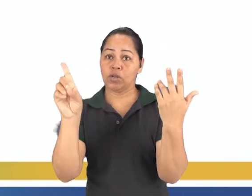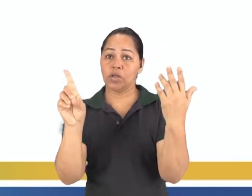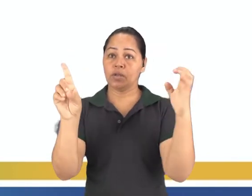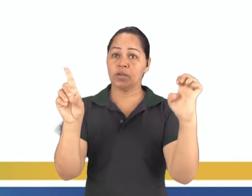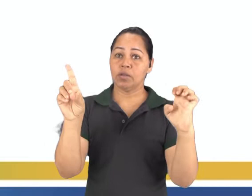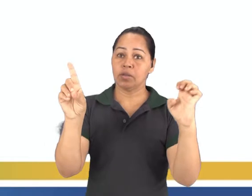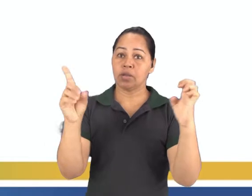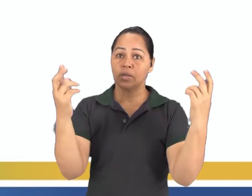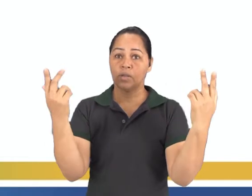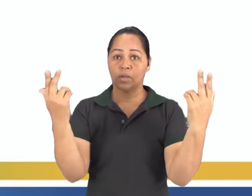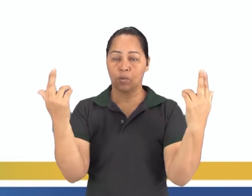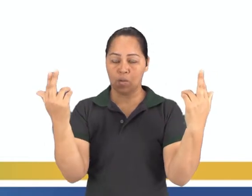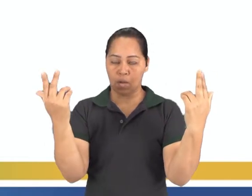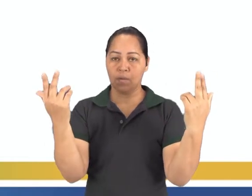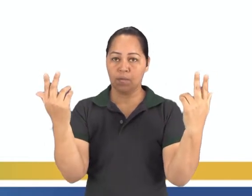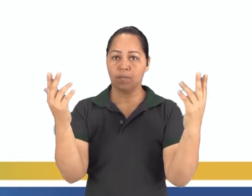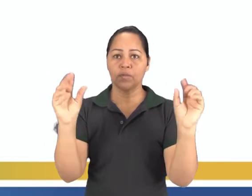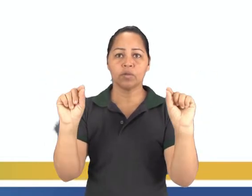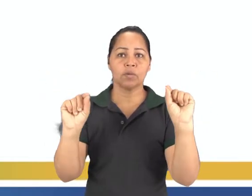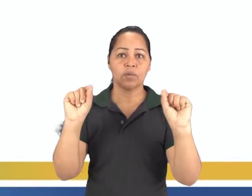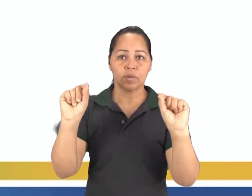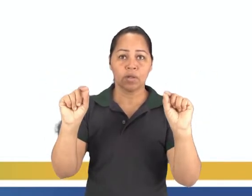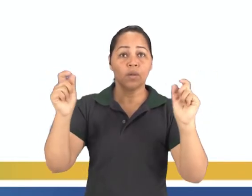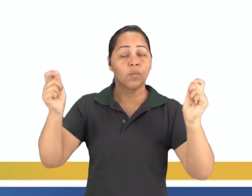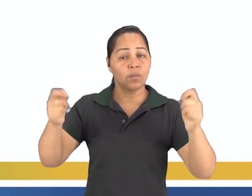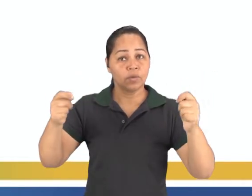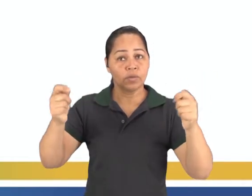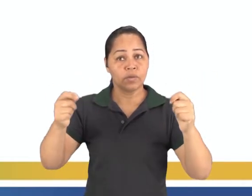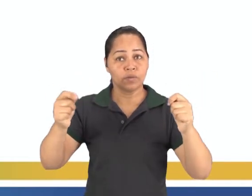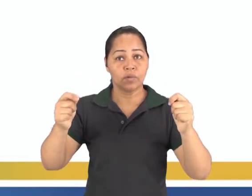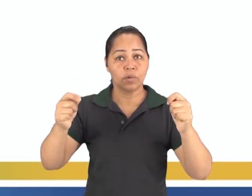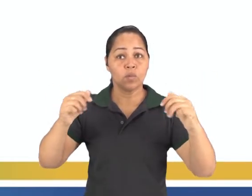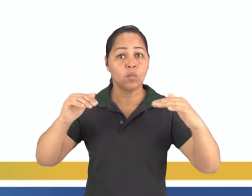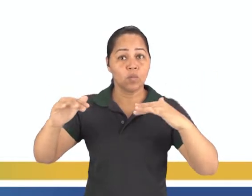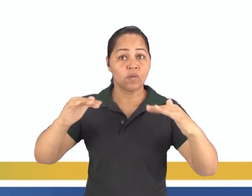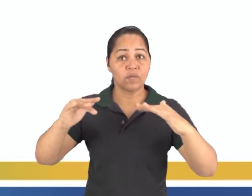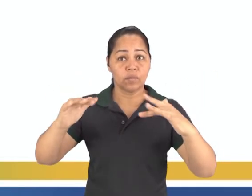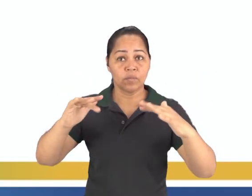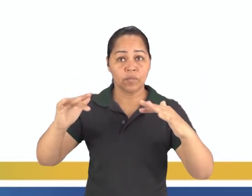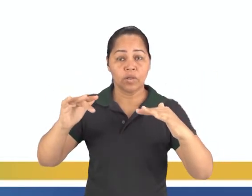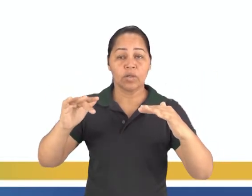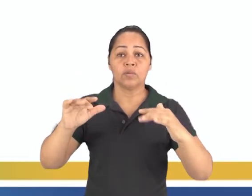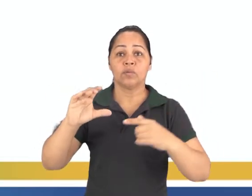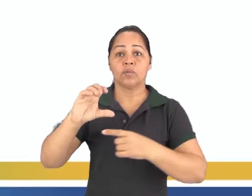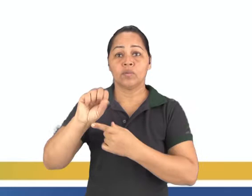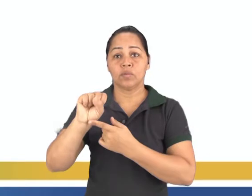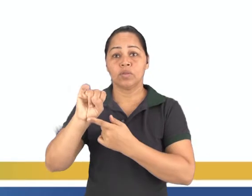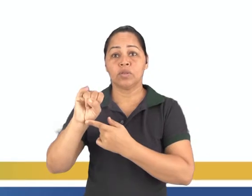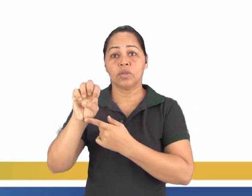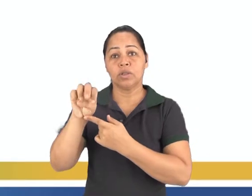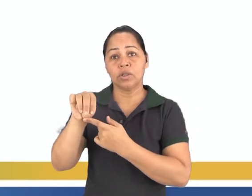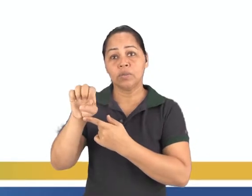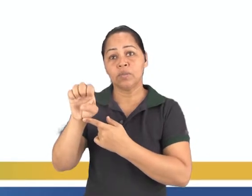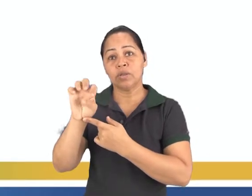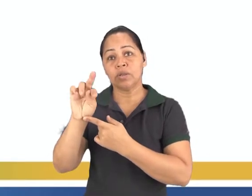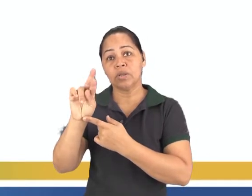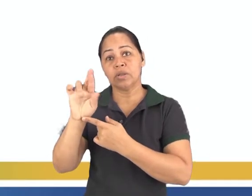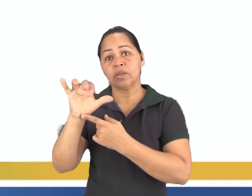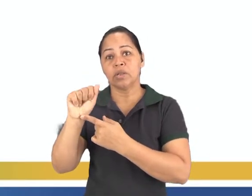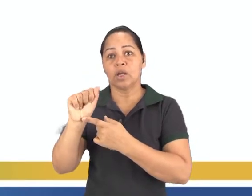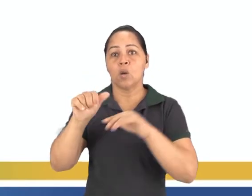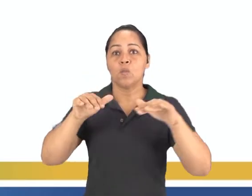processo acontece através do processo de simetria de reflexão.